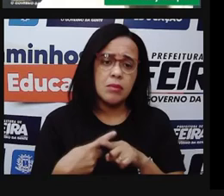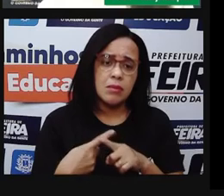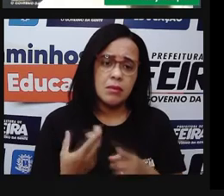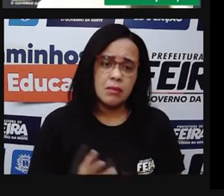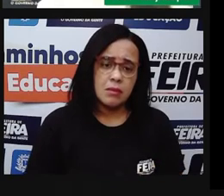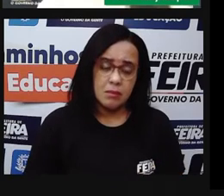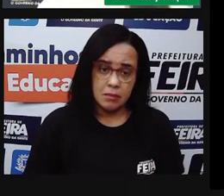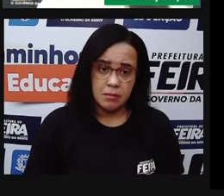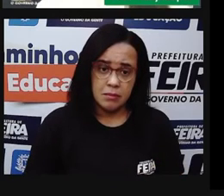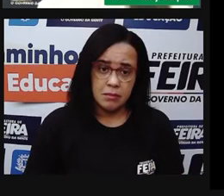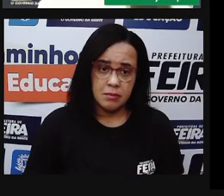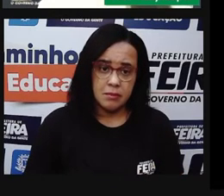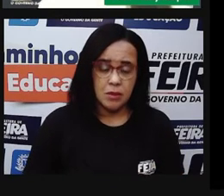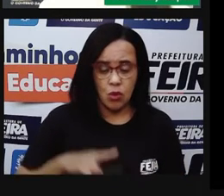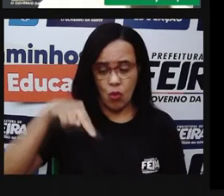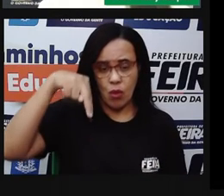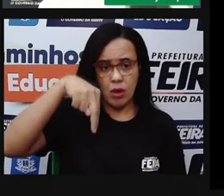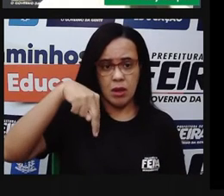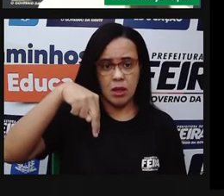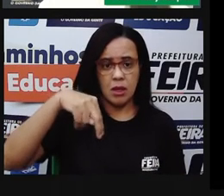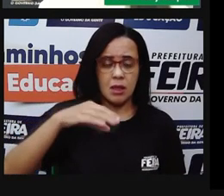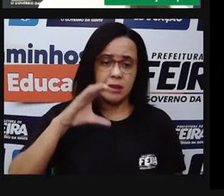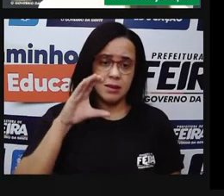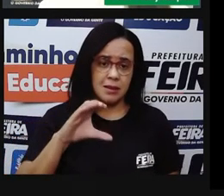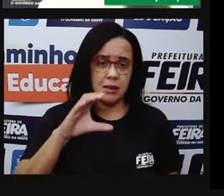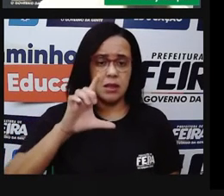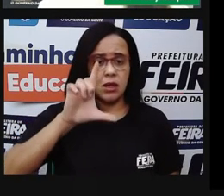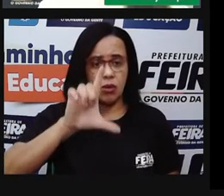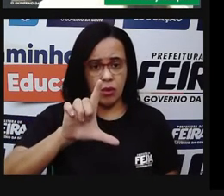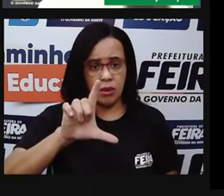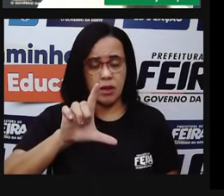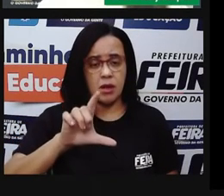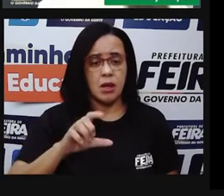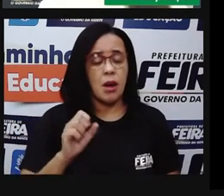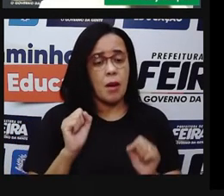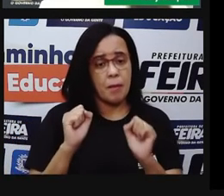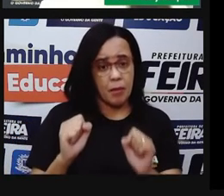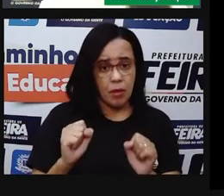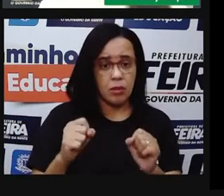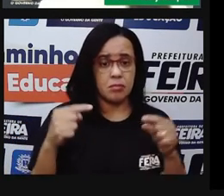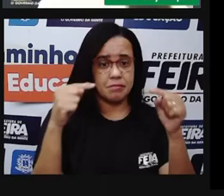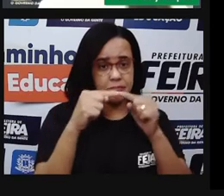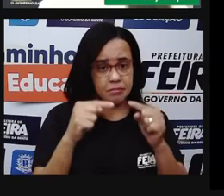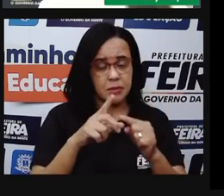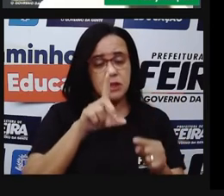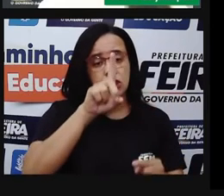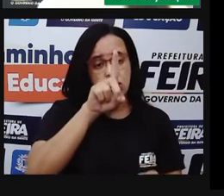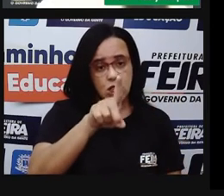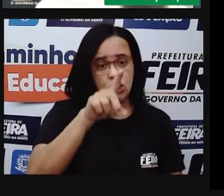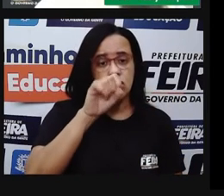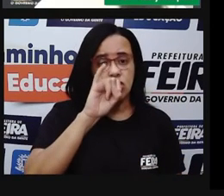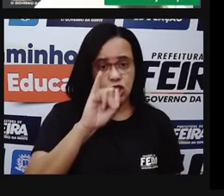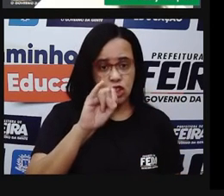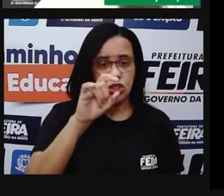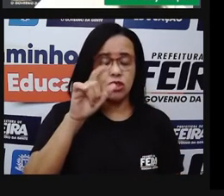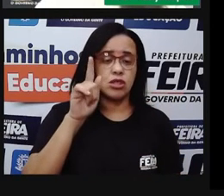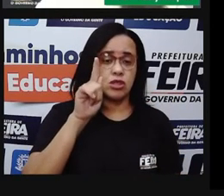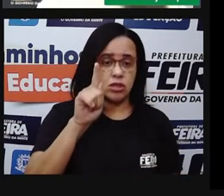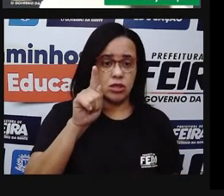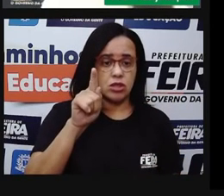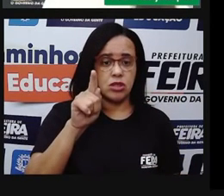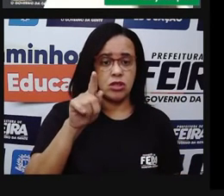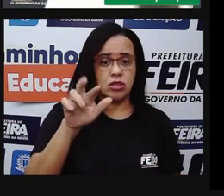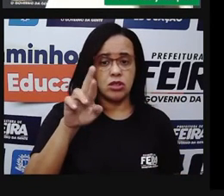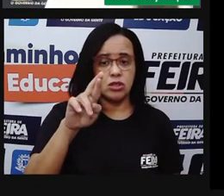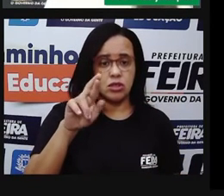o N, com o C, com o L, por que que a gente considera como dígrafo, né? Será que ele não tem valor sonoro